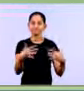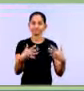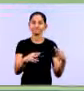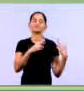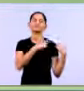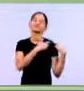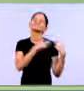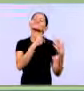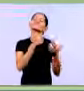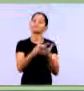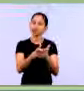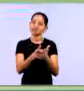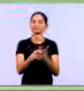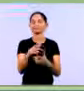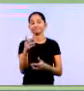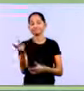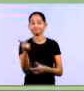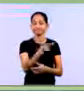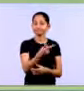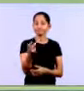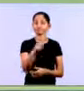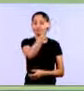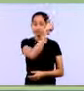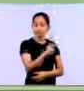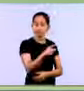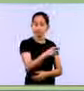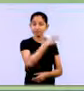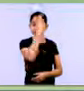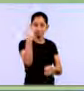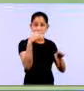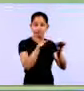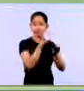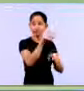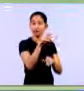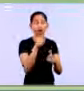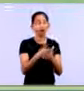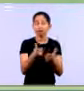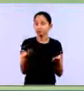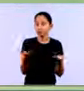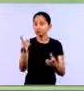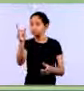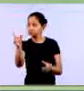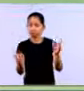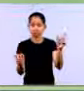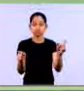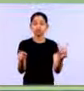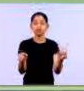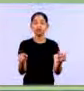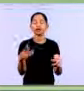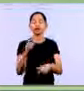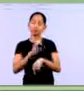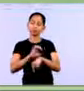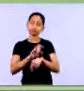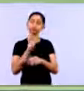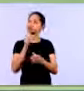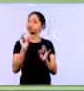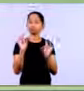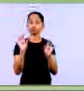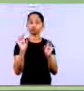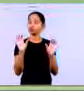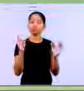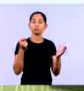uma relação entre o sujeito passivo, que é o contribuinte, ele adquiriu um veículo, e o sujeito ativo, que é o